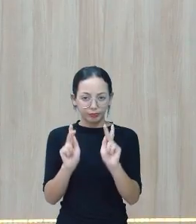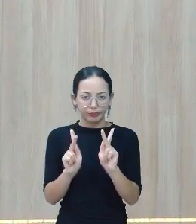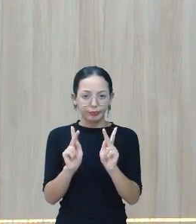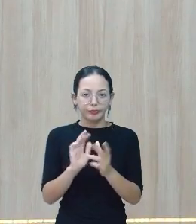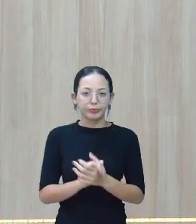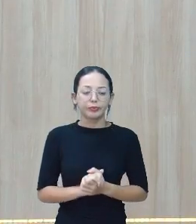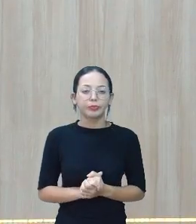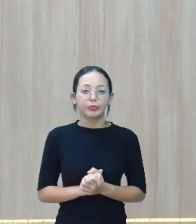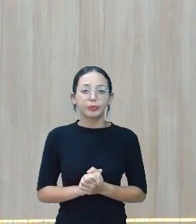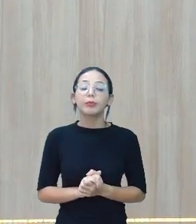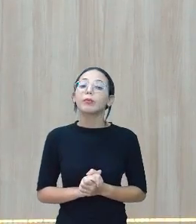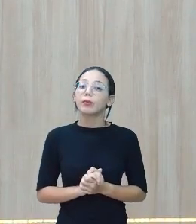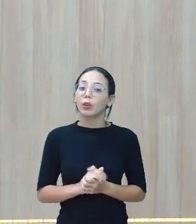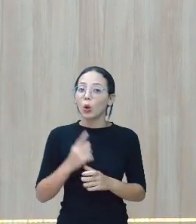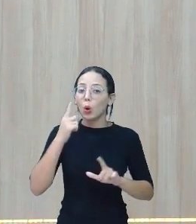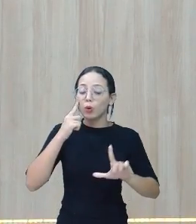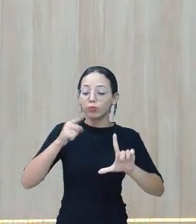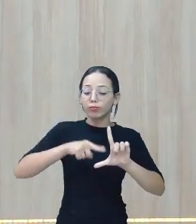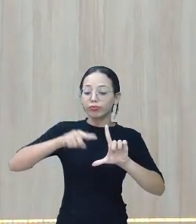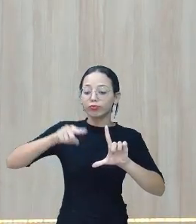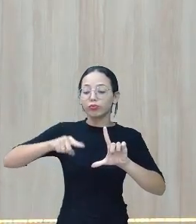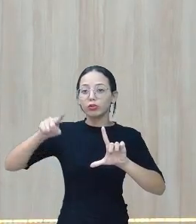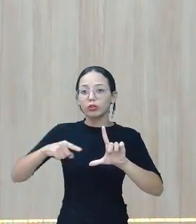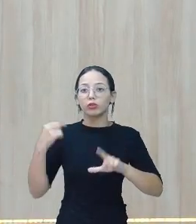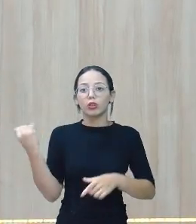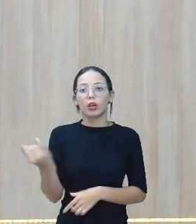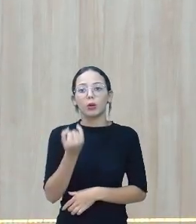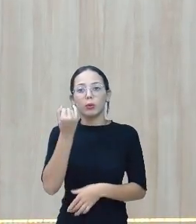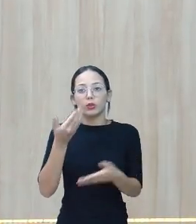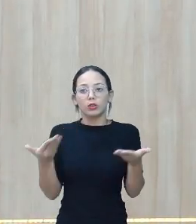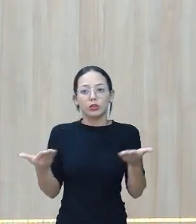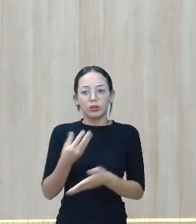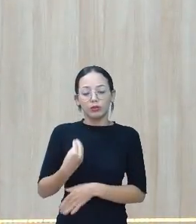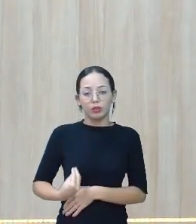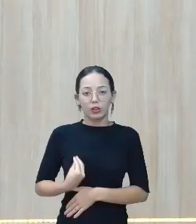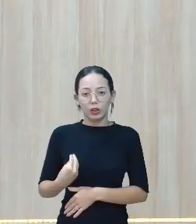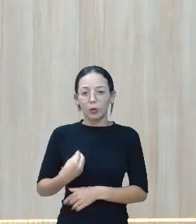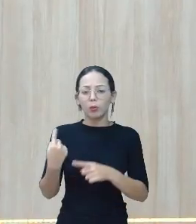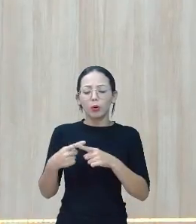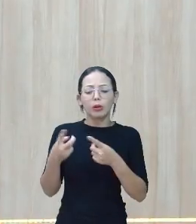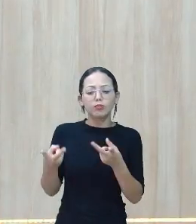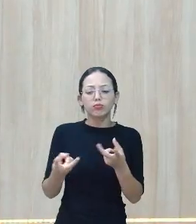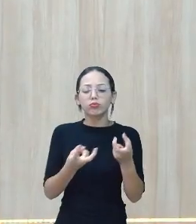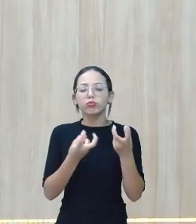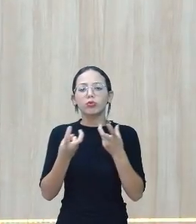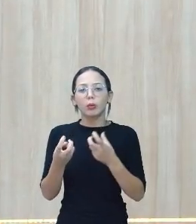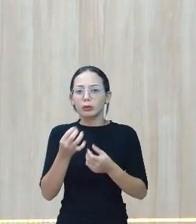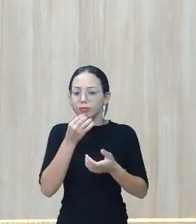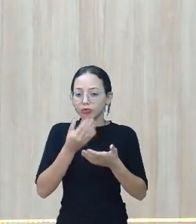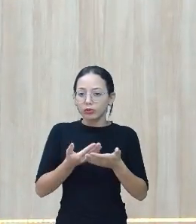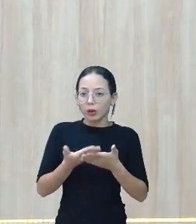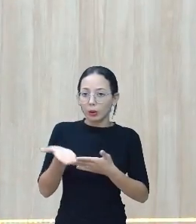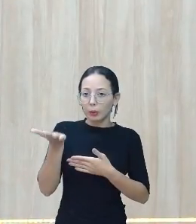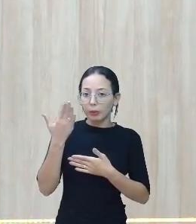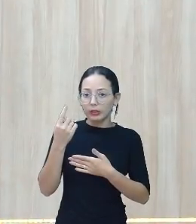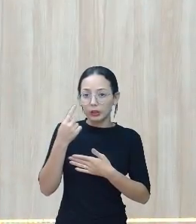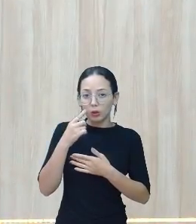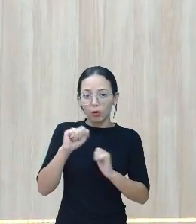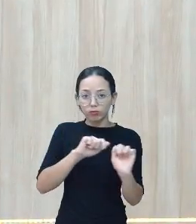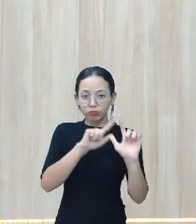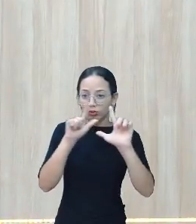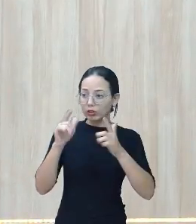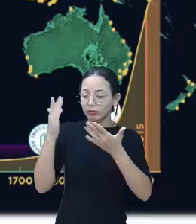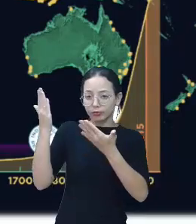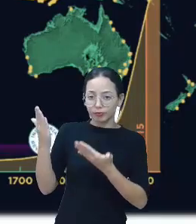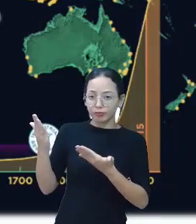certo? Então a estatística ela é muito importante nos dias de hoje, porque a gente observa, como a gente viu na aula anterior, essa tela que está aparecendo